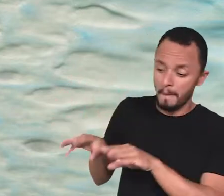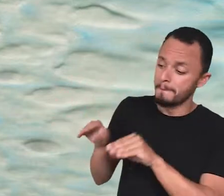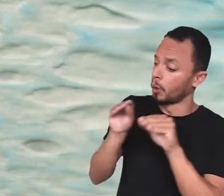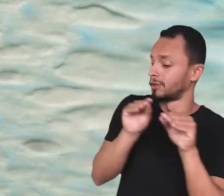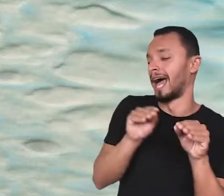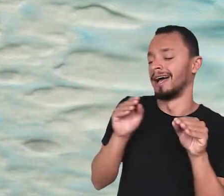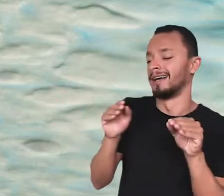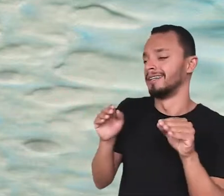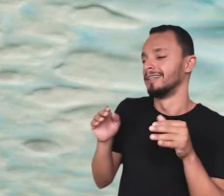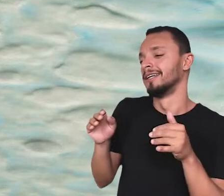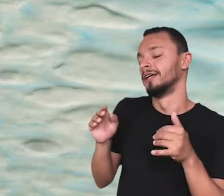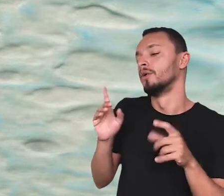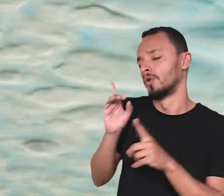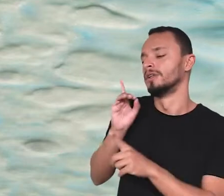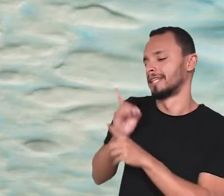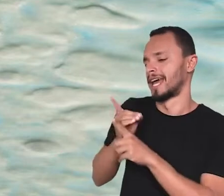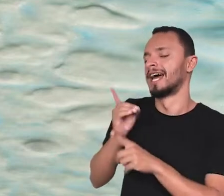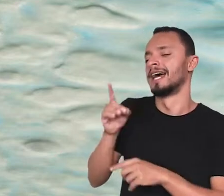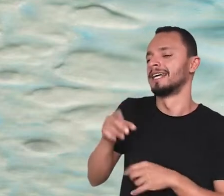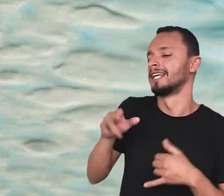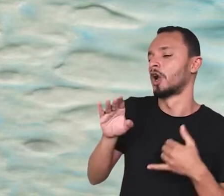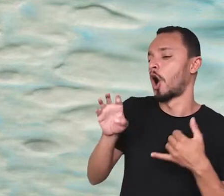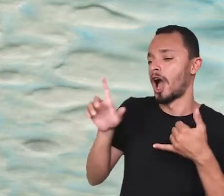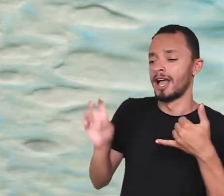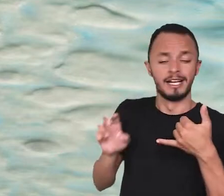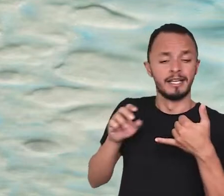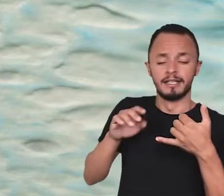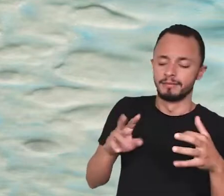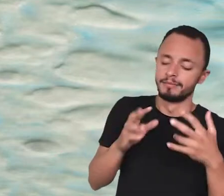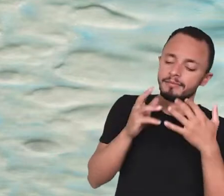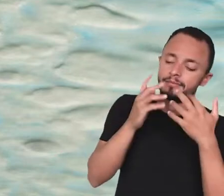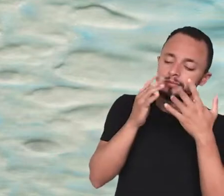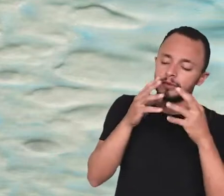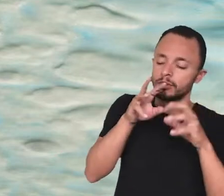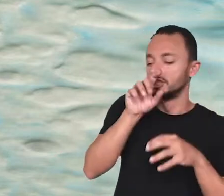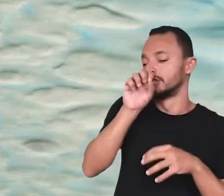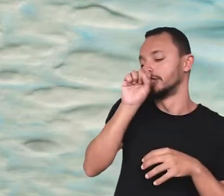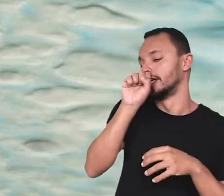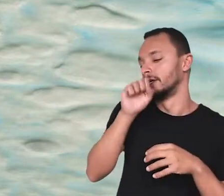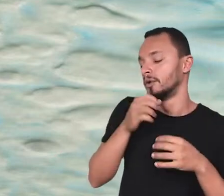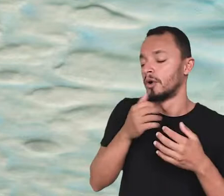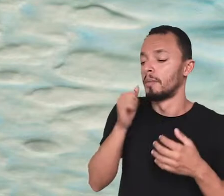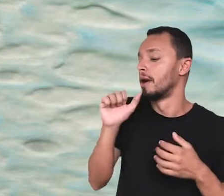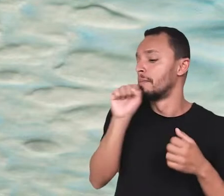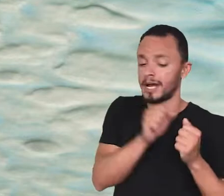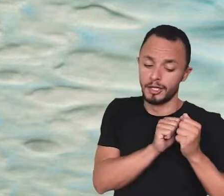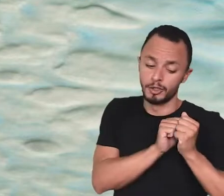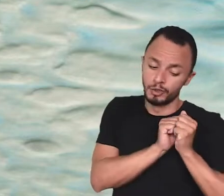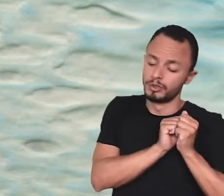lugar. Eu quis encontrar a Nicole em cada onda que quebra. O cheiro da maresia. Eu queria